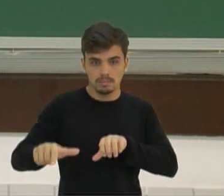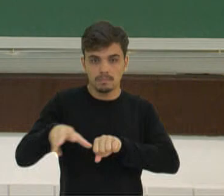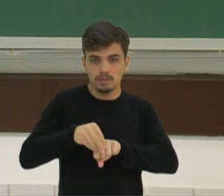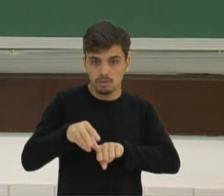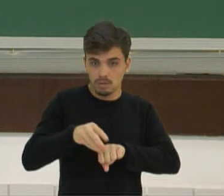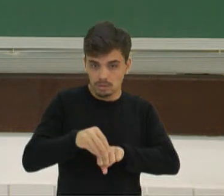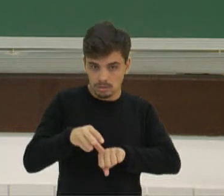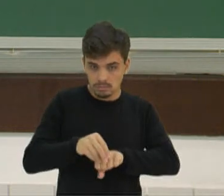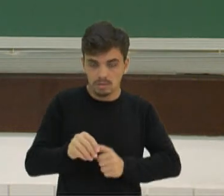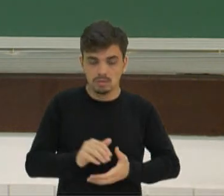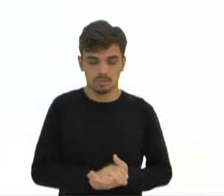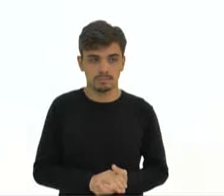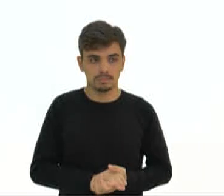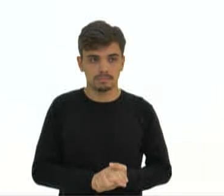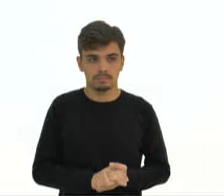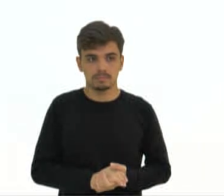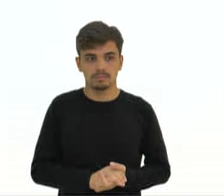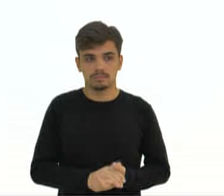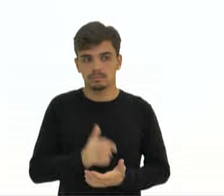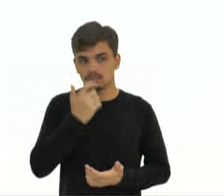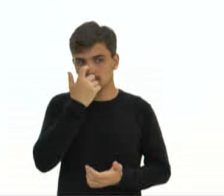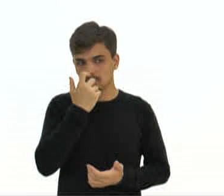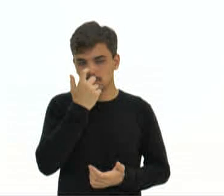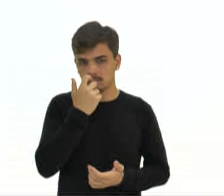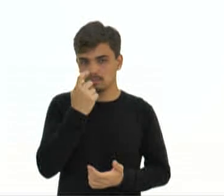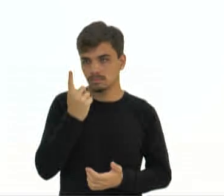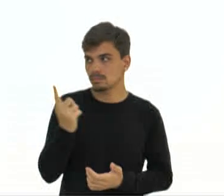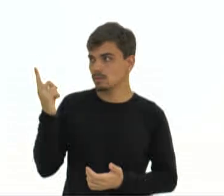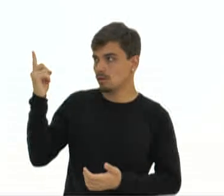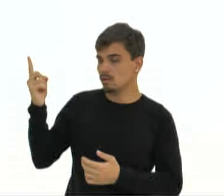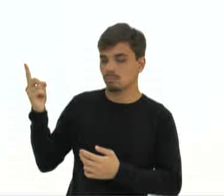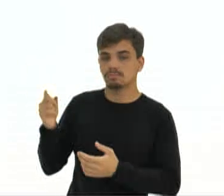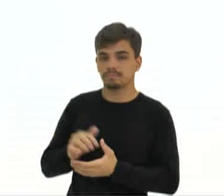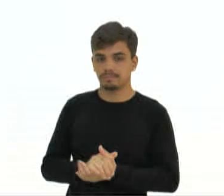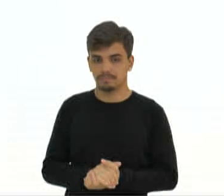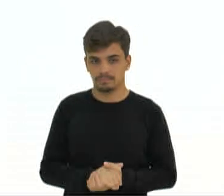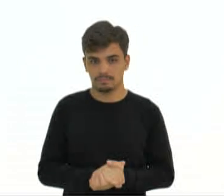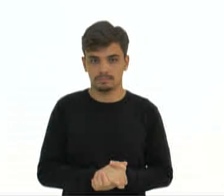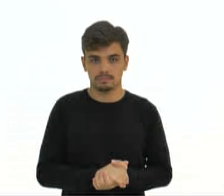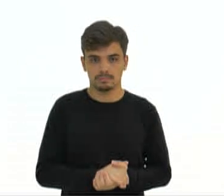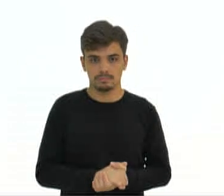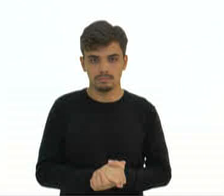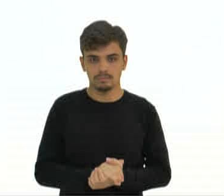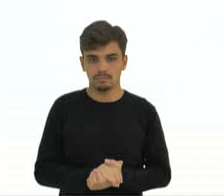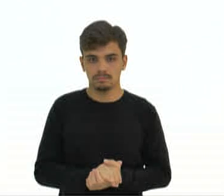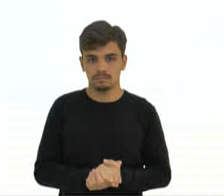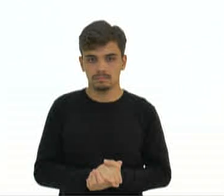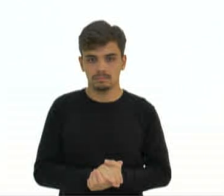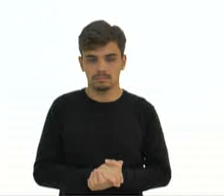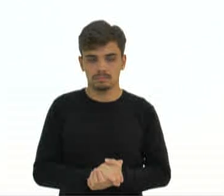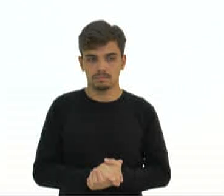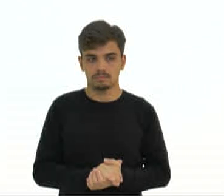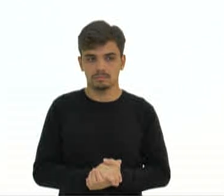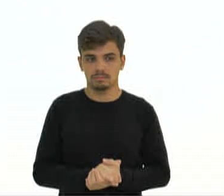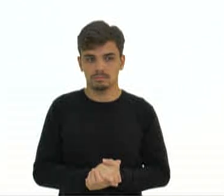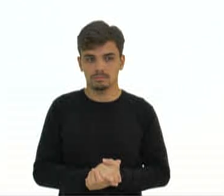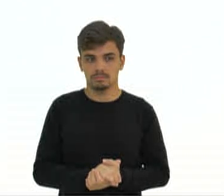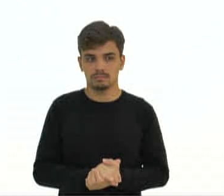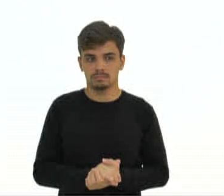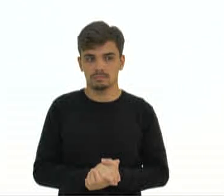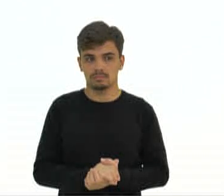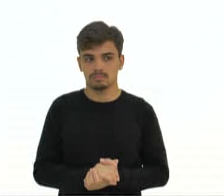conocimiento, semana do conhecimento. Observa la historieta y crea la comunicación verbal en español de